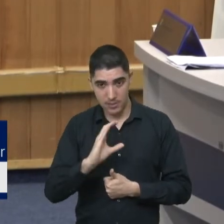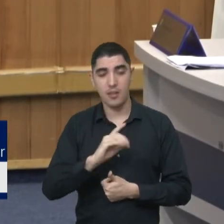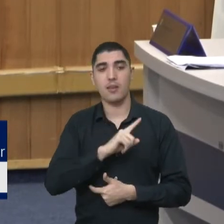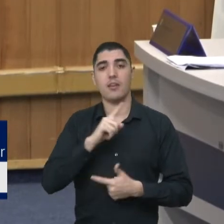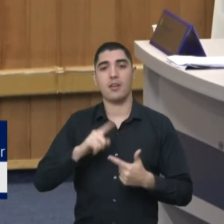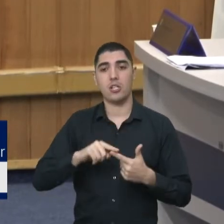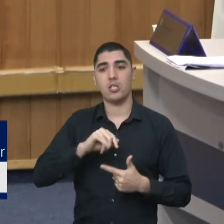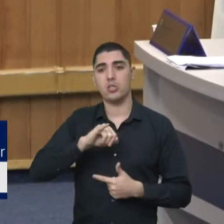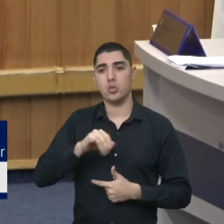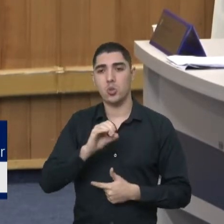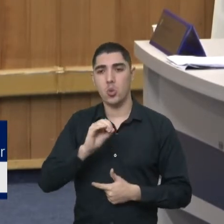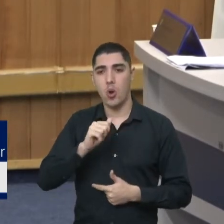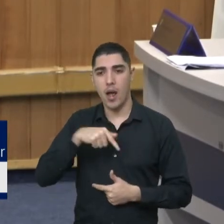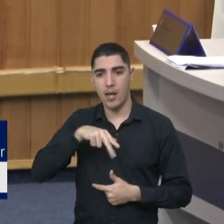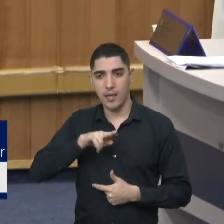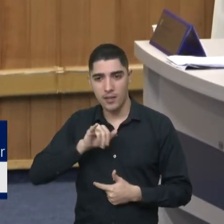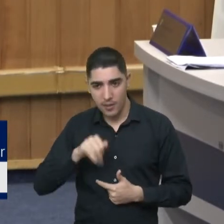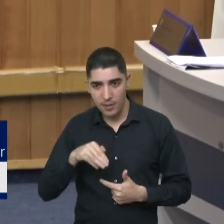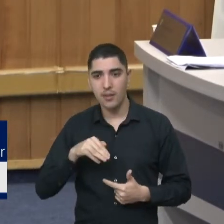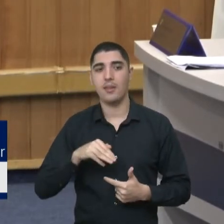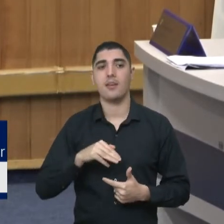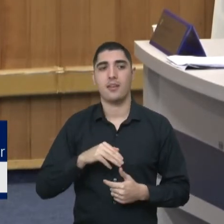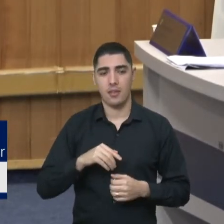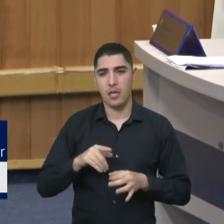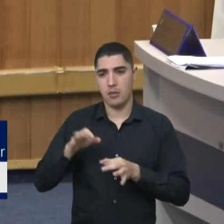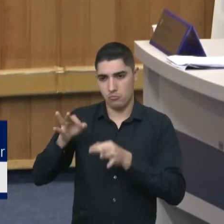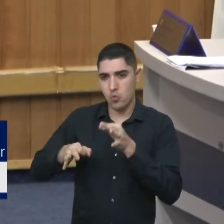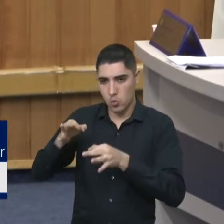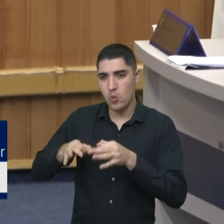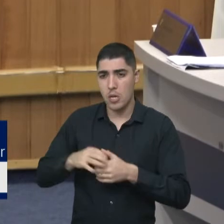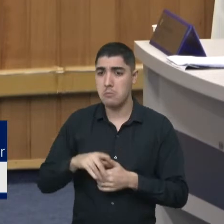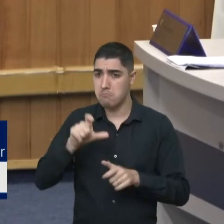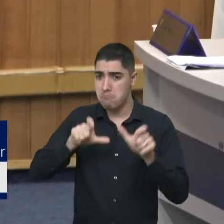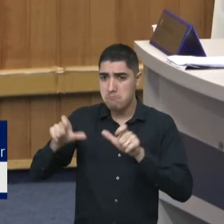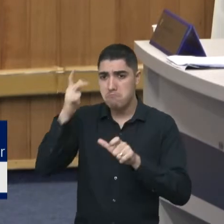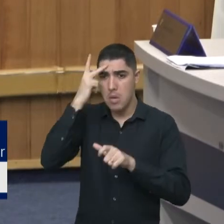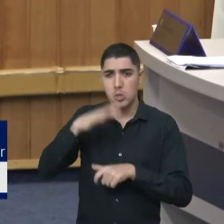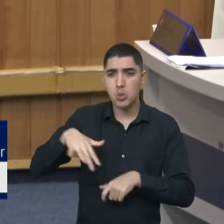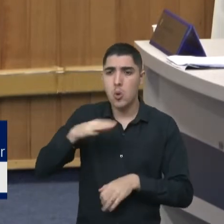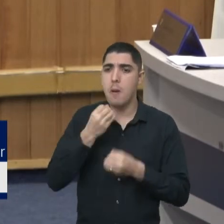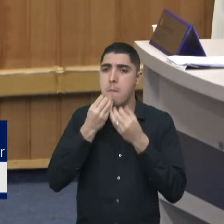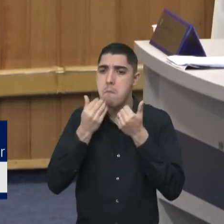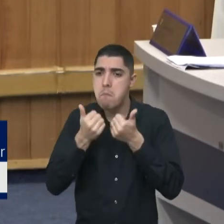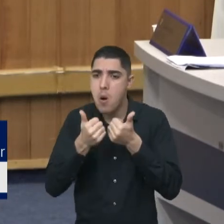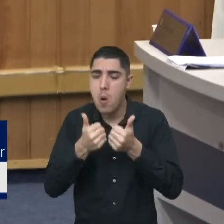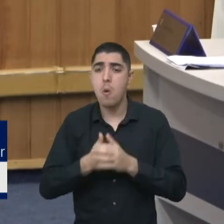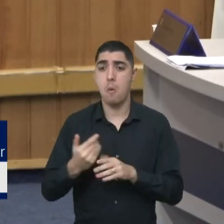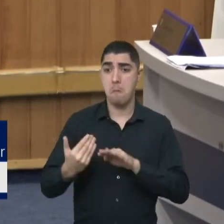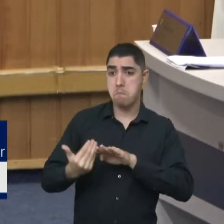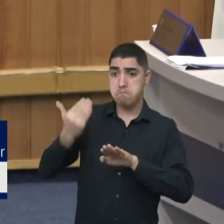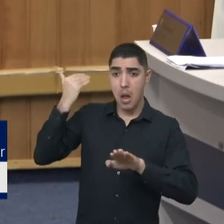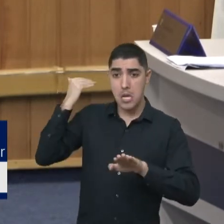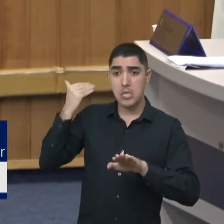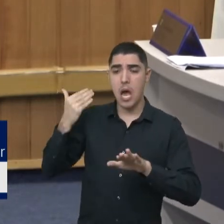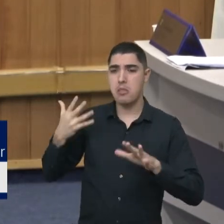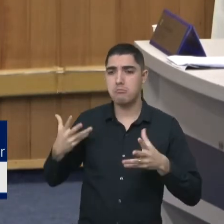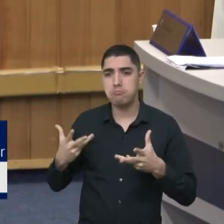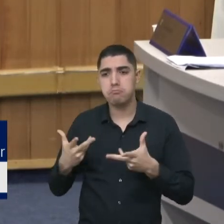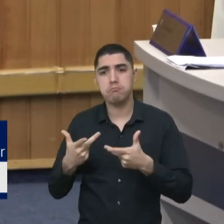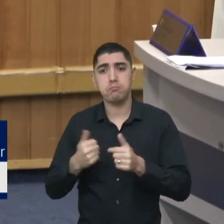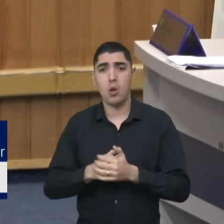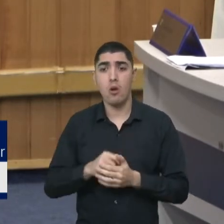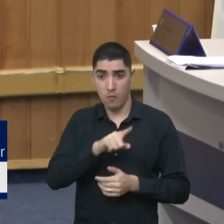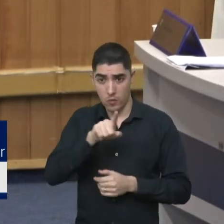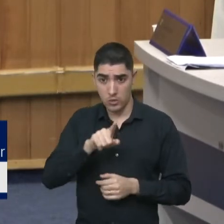Barbosa, pessoas do bem, pessoas que têm um passado, um passado honesto nesse país. Ou alguém vai duvidar do